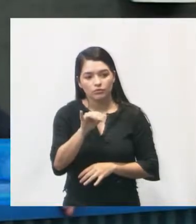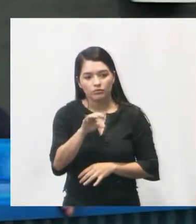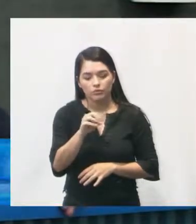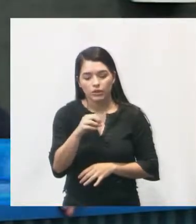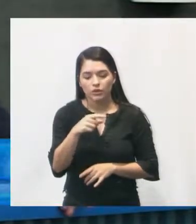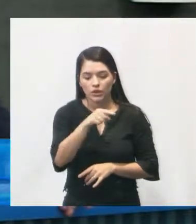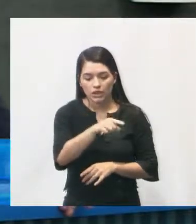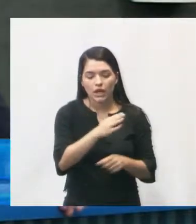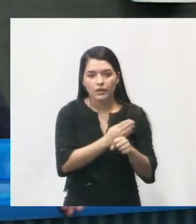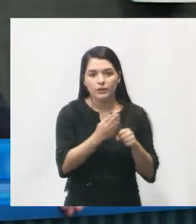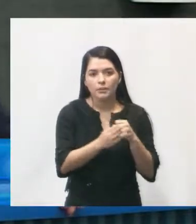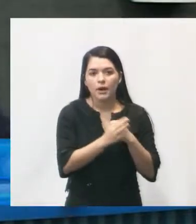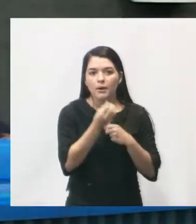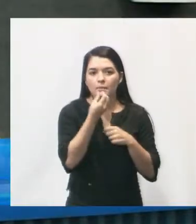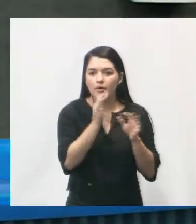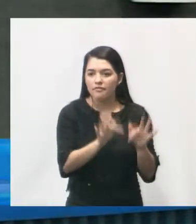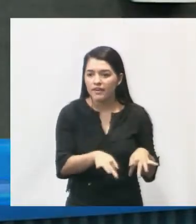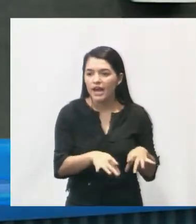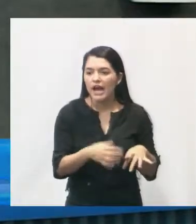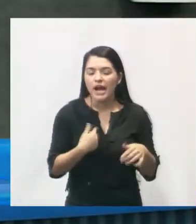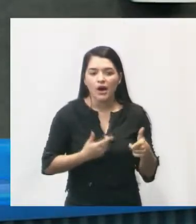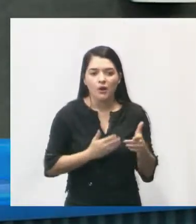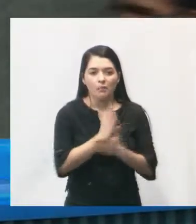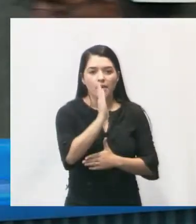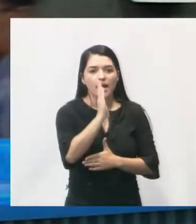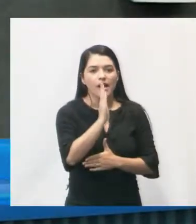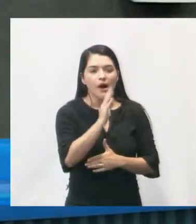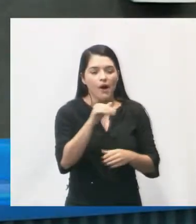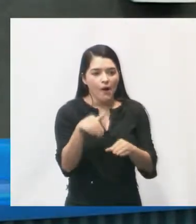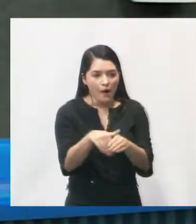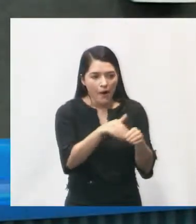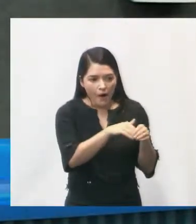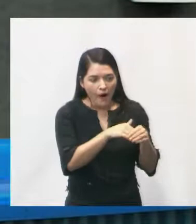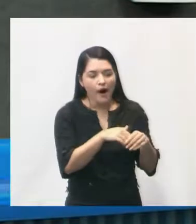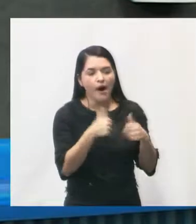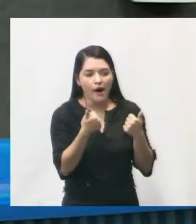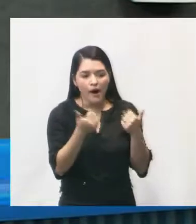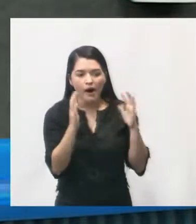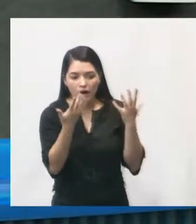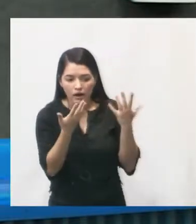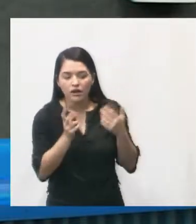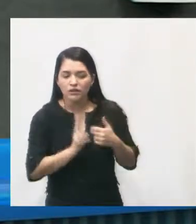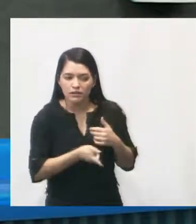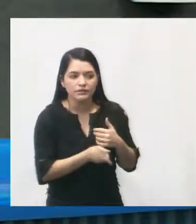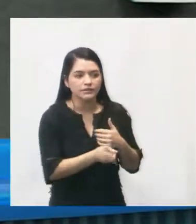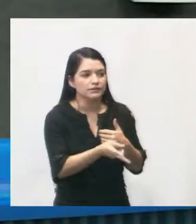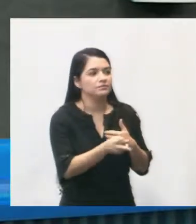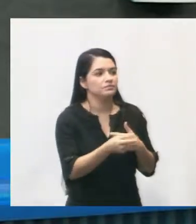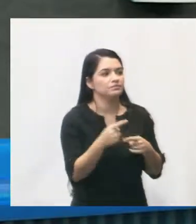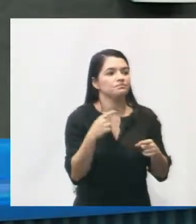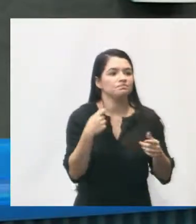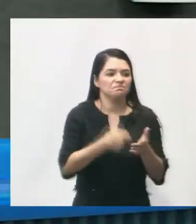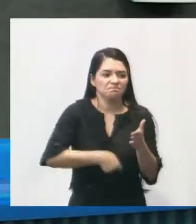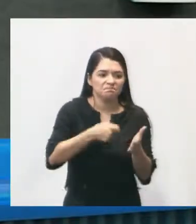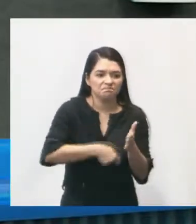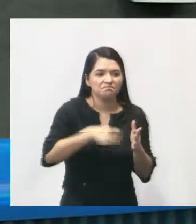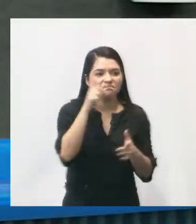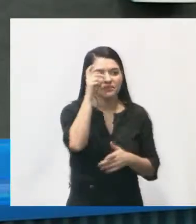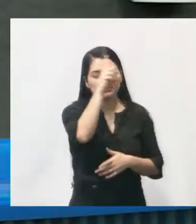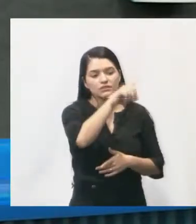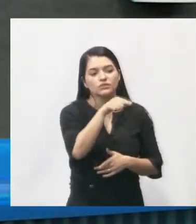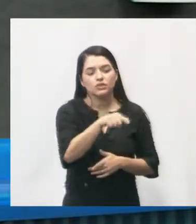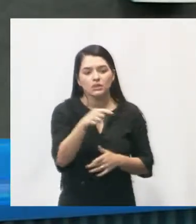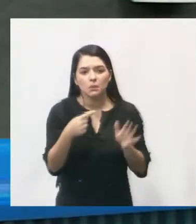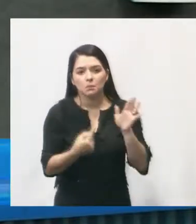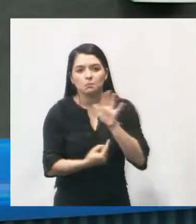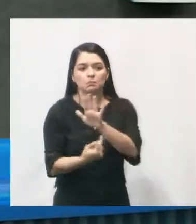a reeleição. Parabéns, Flávio, continua nessa pegada, mesmo diante de tantas dificuldades, você mostrou que